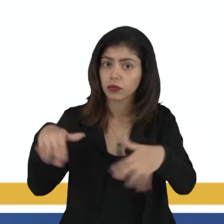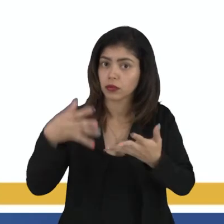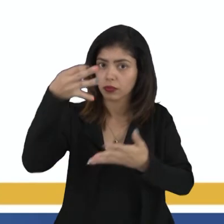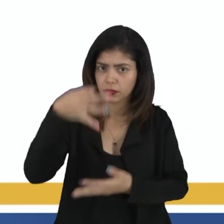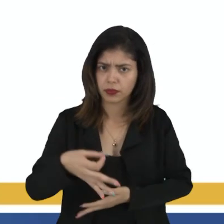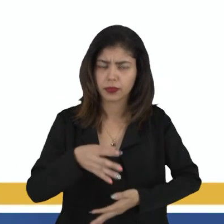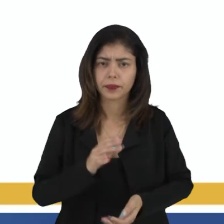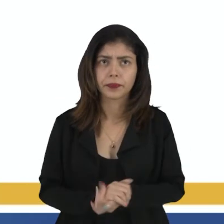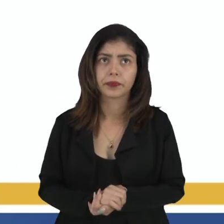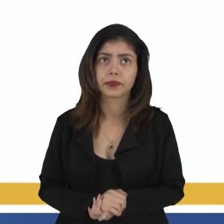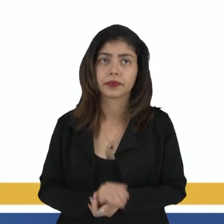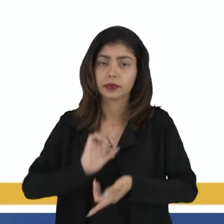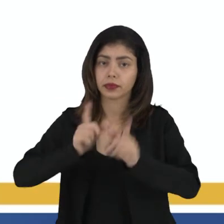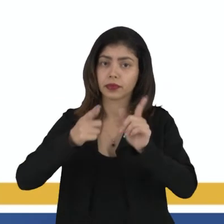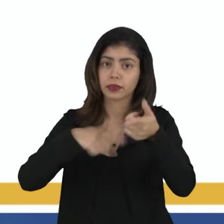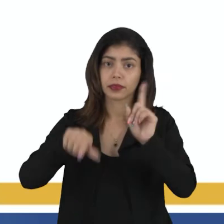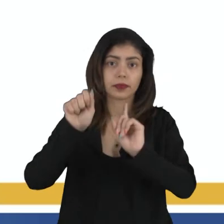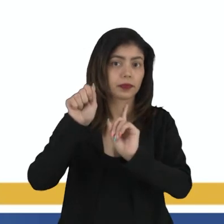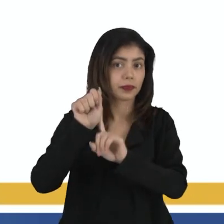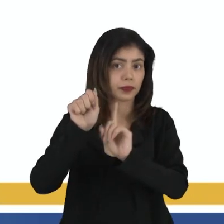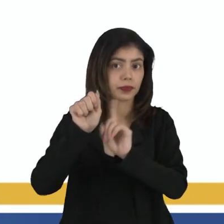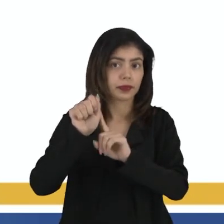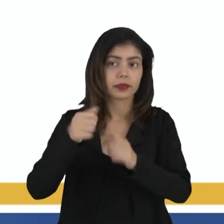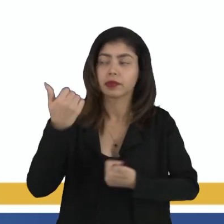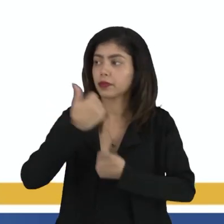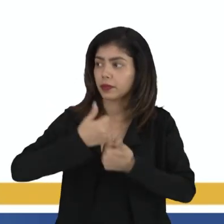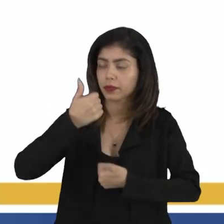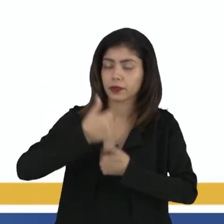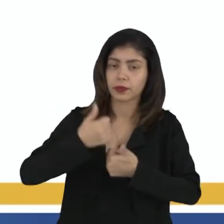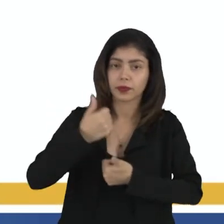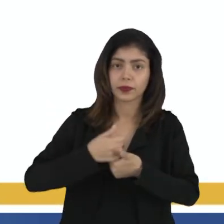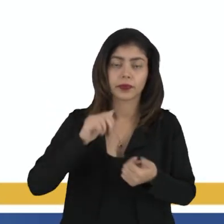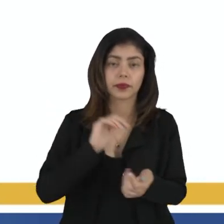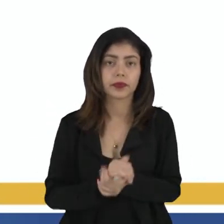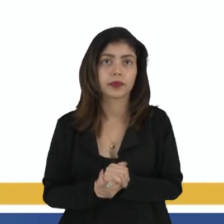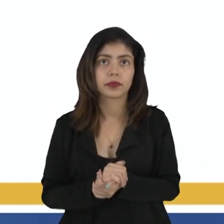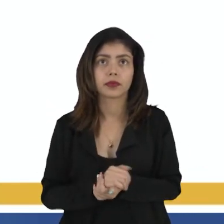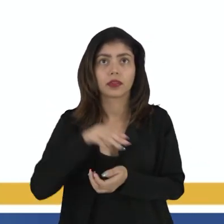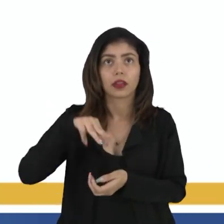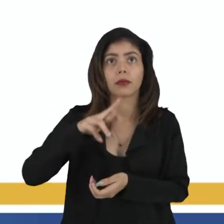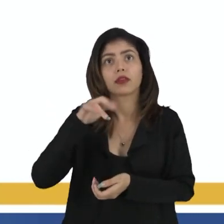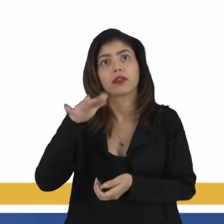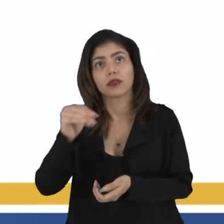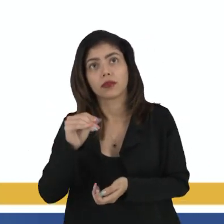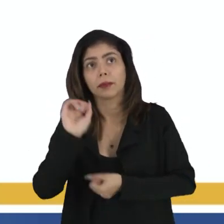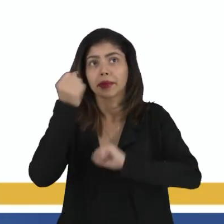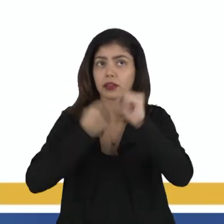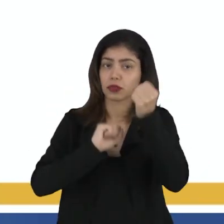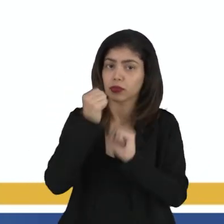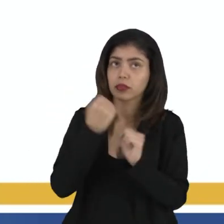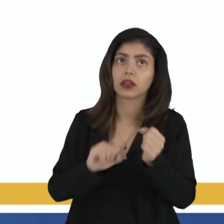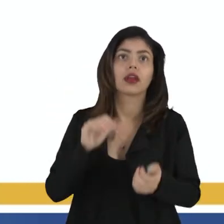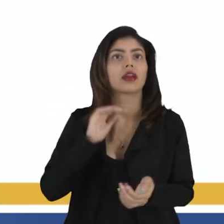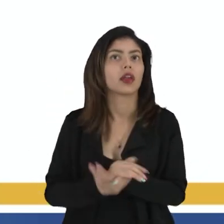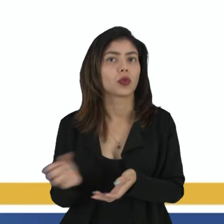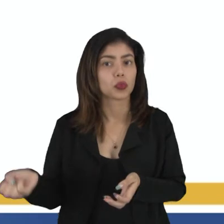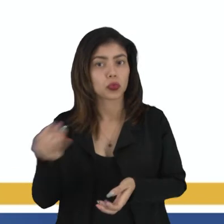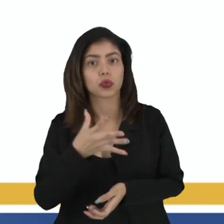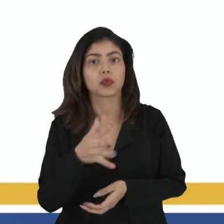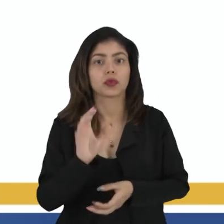alternativa correta. Alternativa A: a substituição da manufatura pela indústria, a invenção